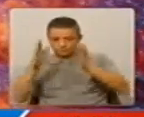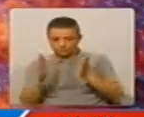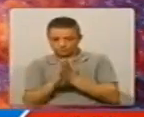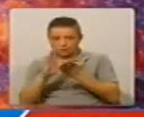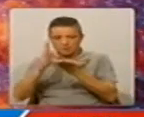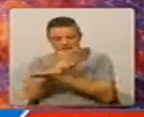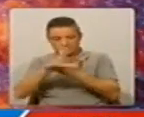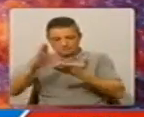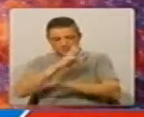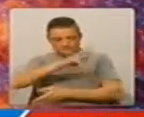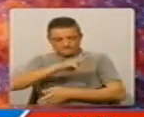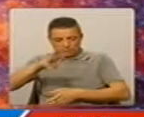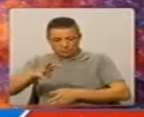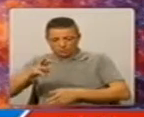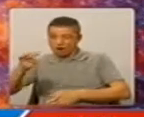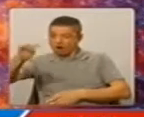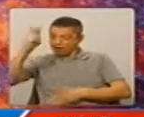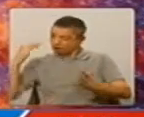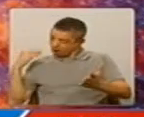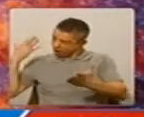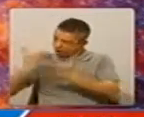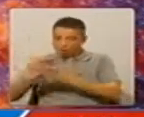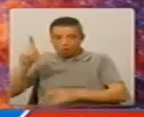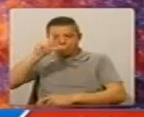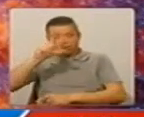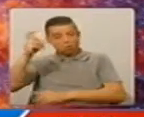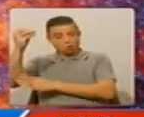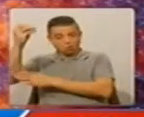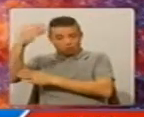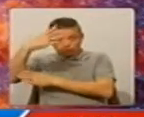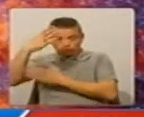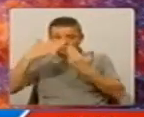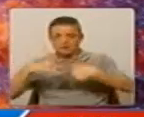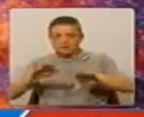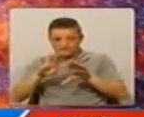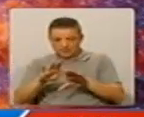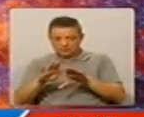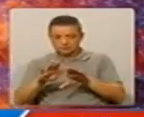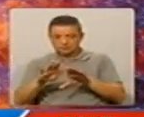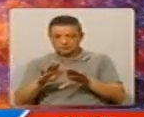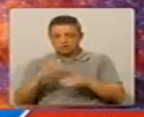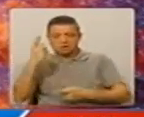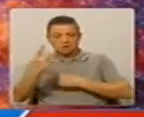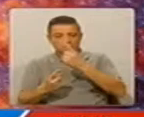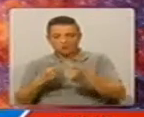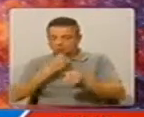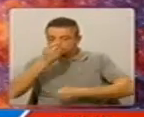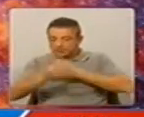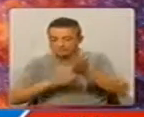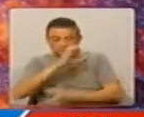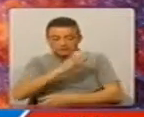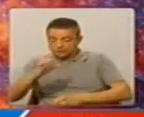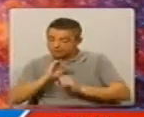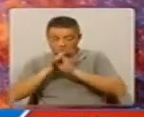separados por milhares de milhões de anos-luz, portanto distâncias colossais, mas curiosamente, e sem qualquer explicação científica para